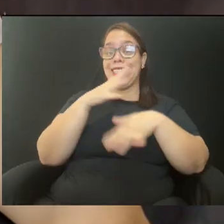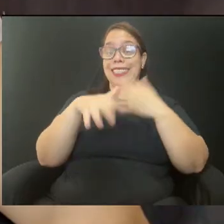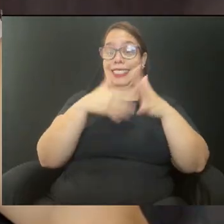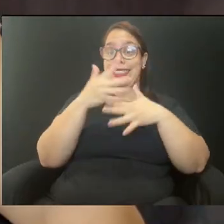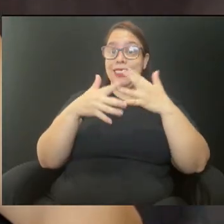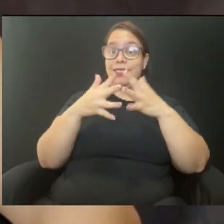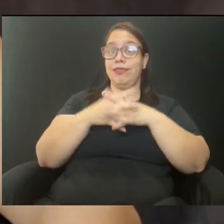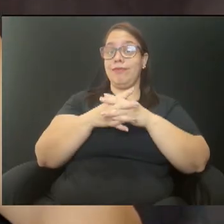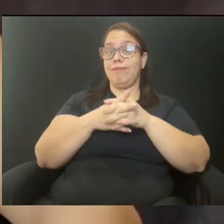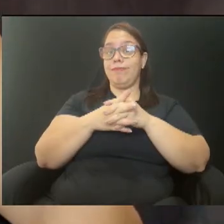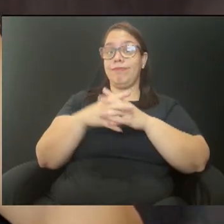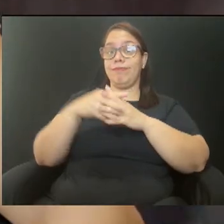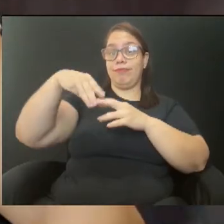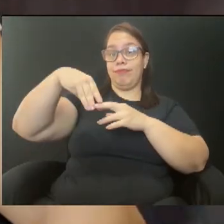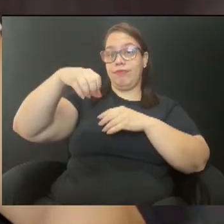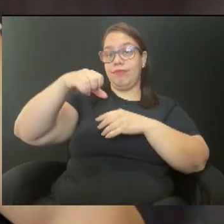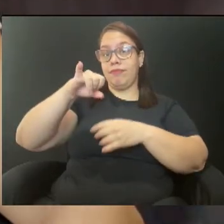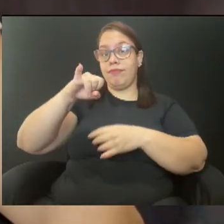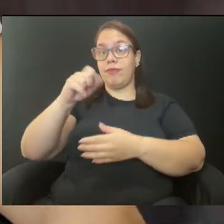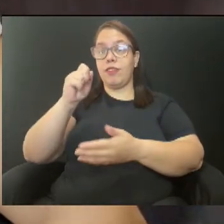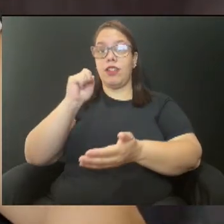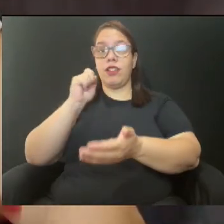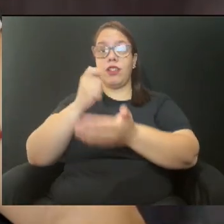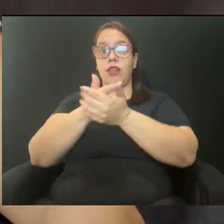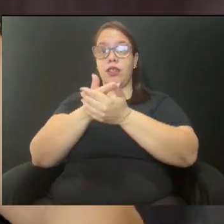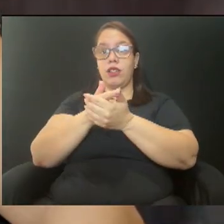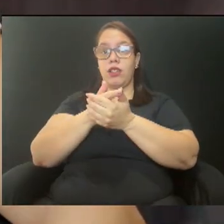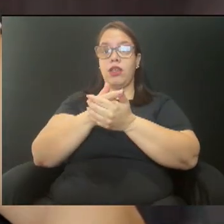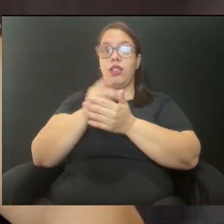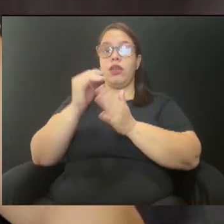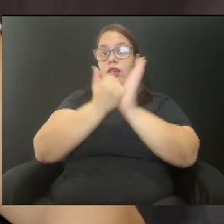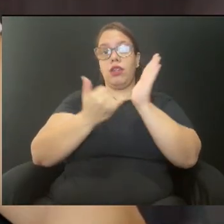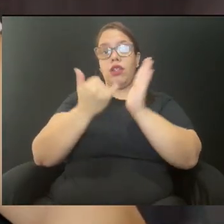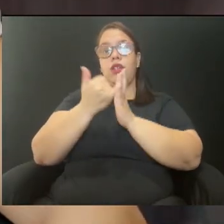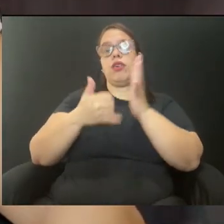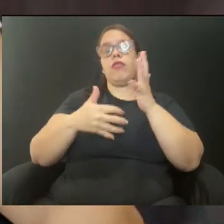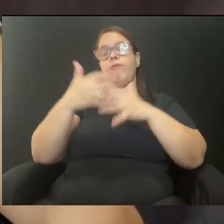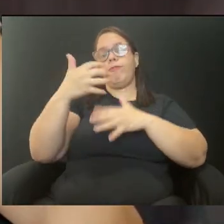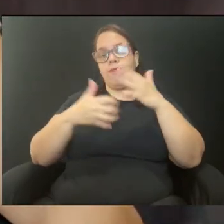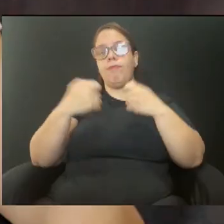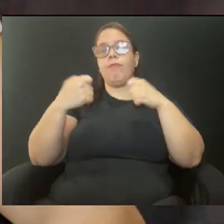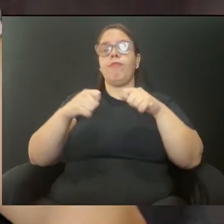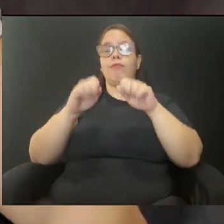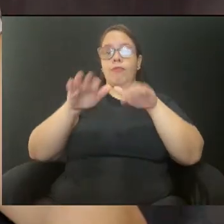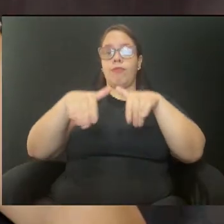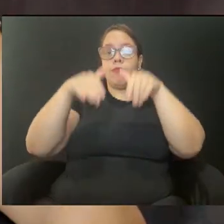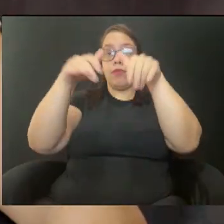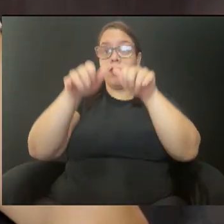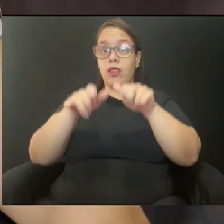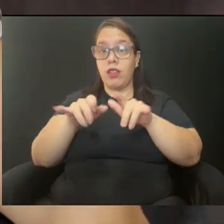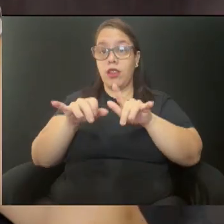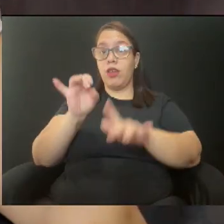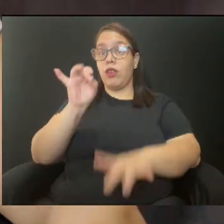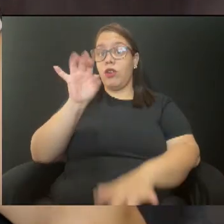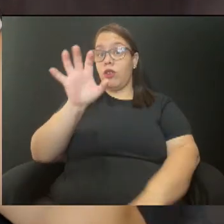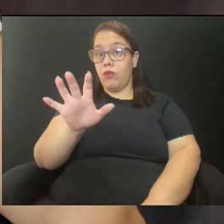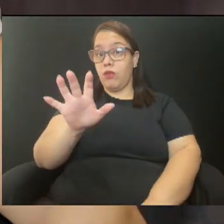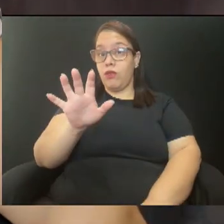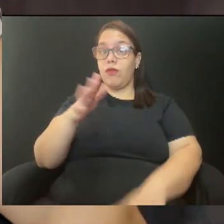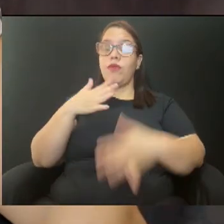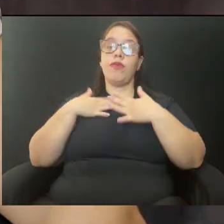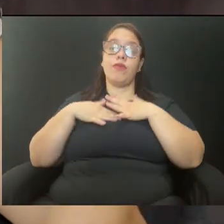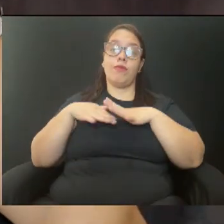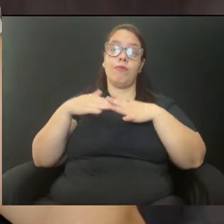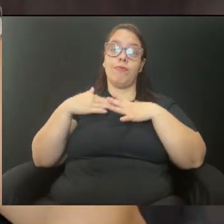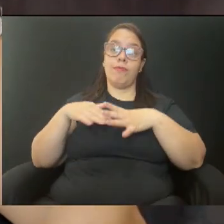MEI, acaba não pagando a parte tributária, se enrola, porque precisa de um contador também, não é só a parte tranquila do negócio, né? Então eles